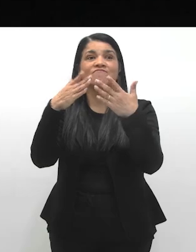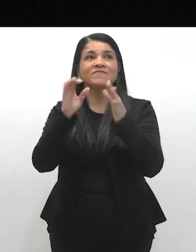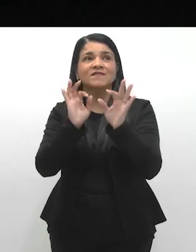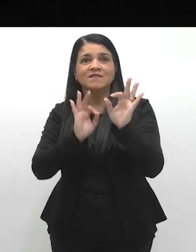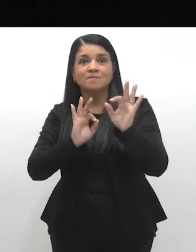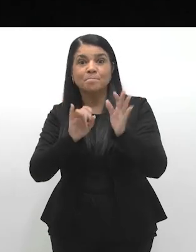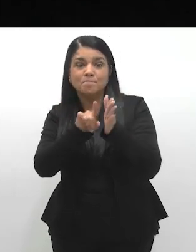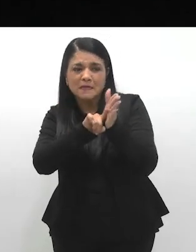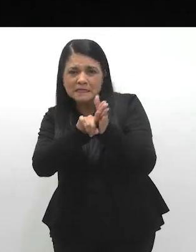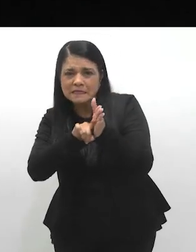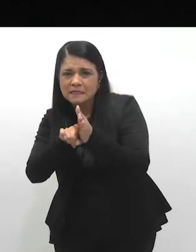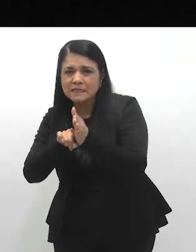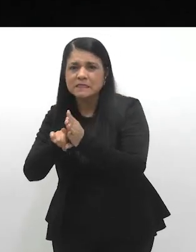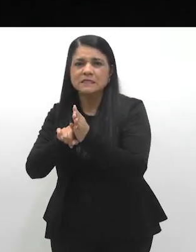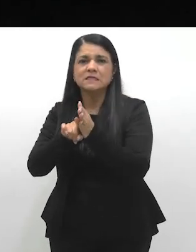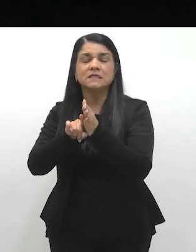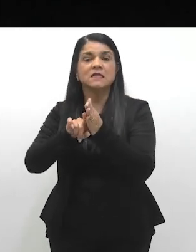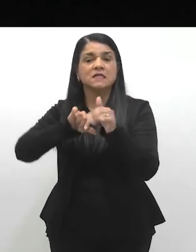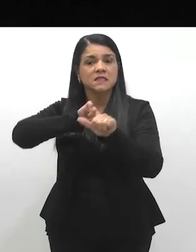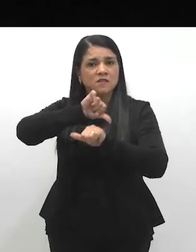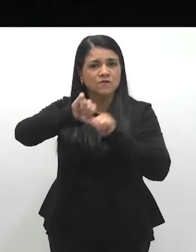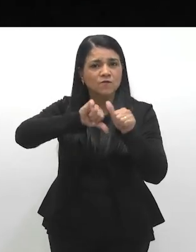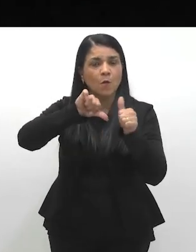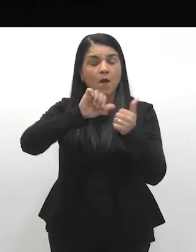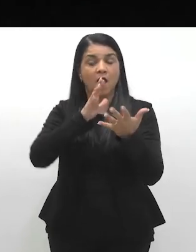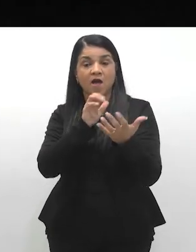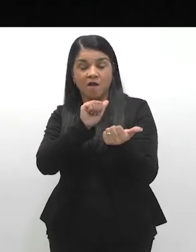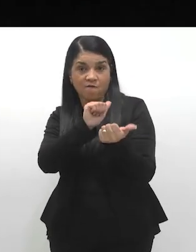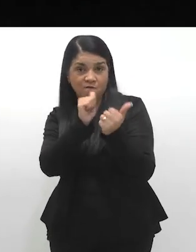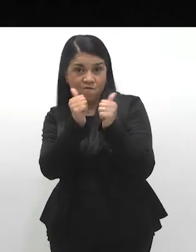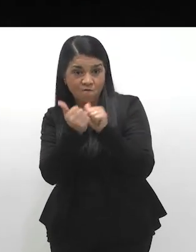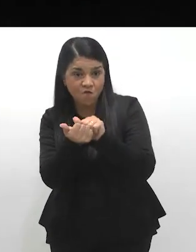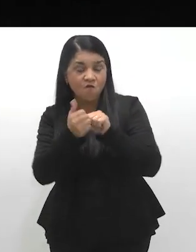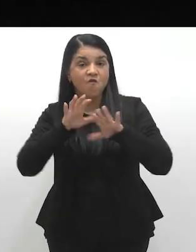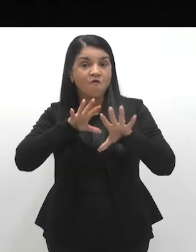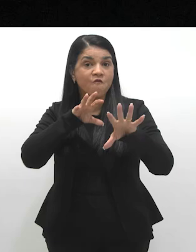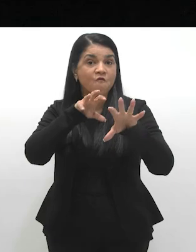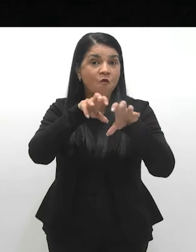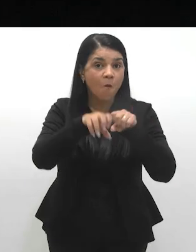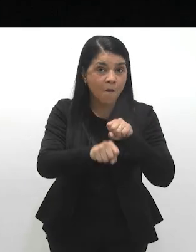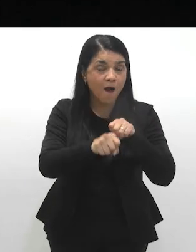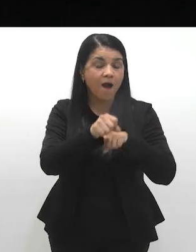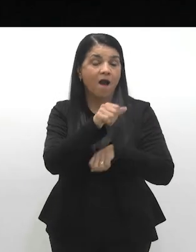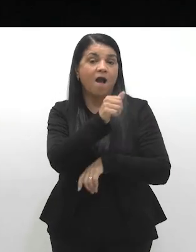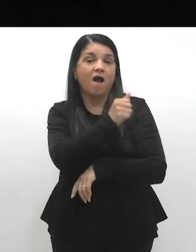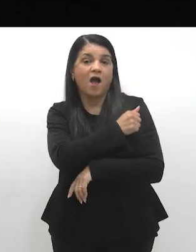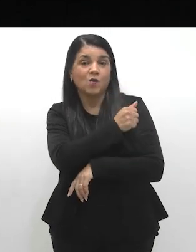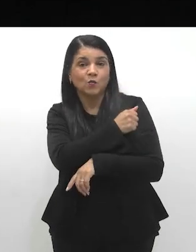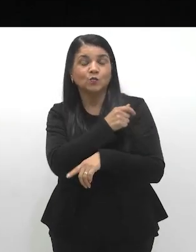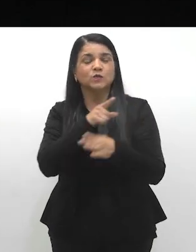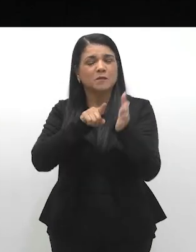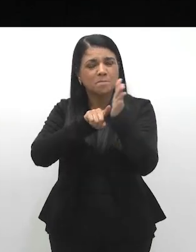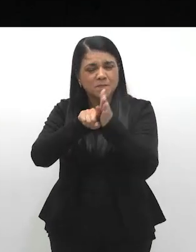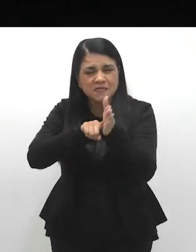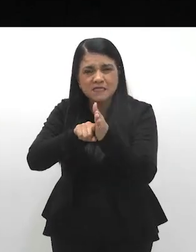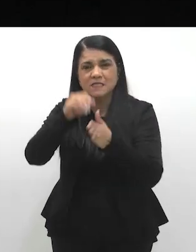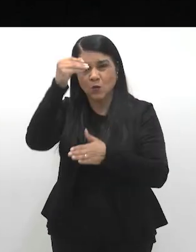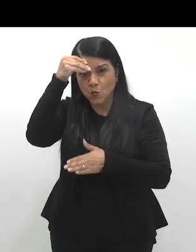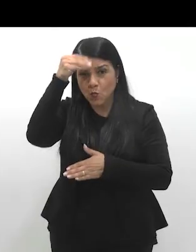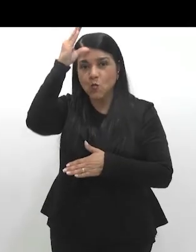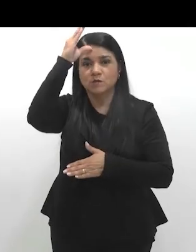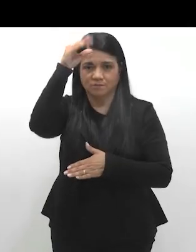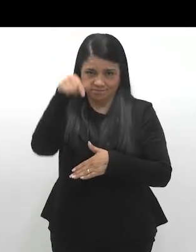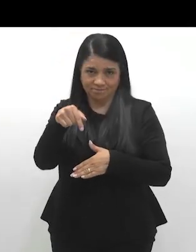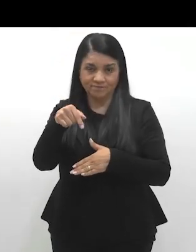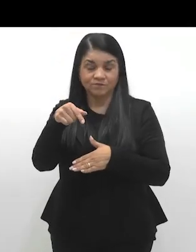pela sociedade, que é transformar, formar os alunos e alunas e também gerar pesquisa e gerar conhecimento. A